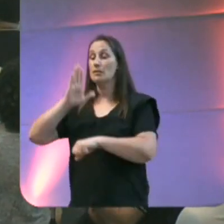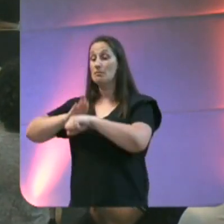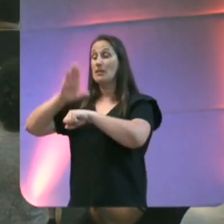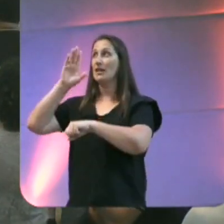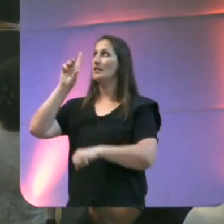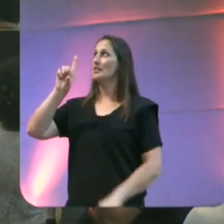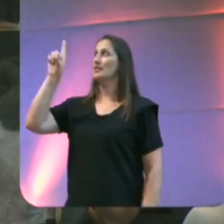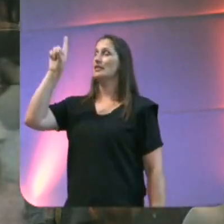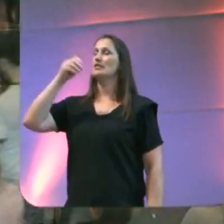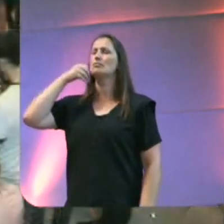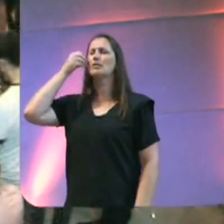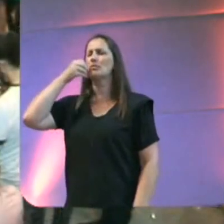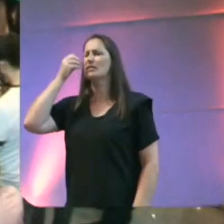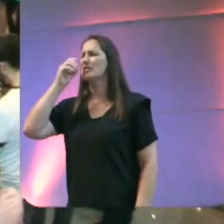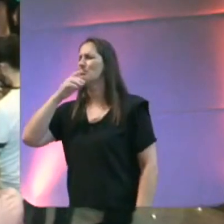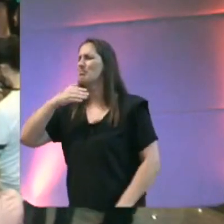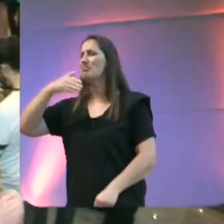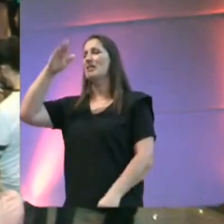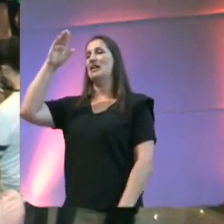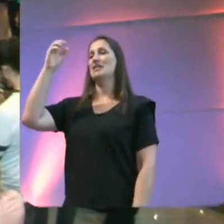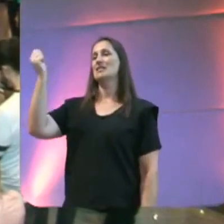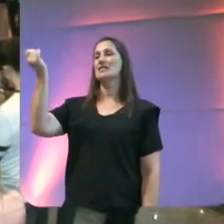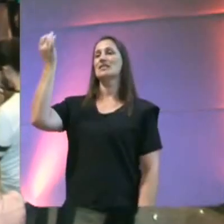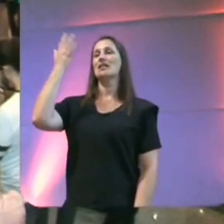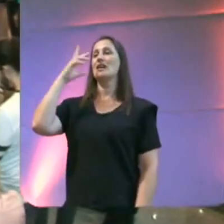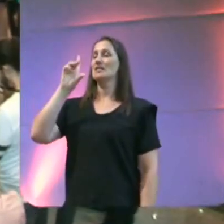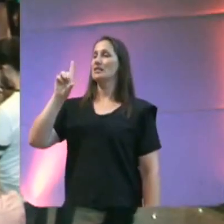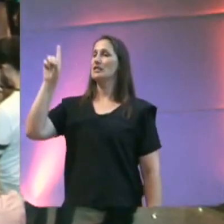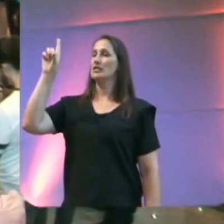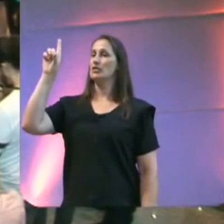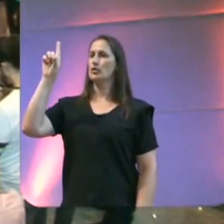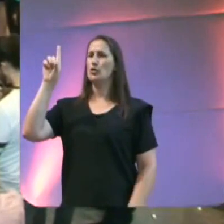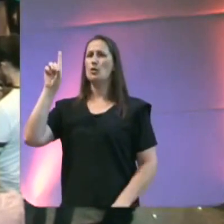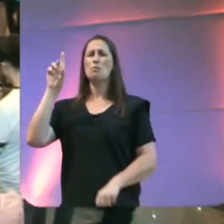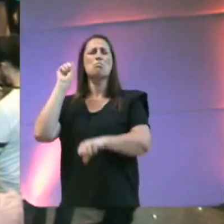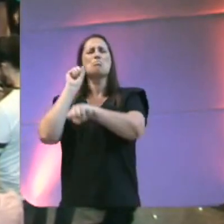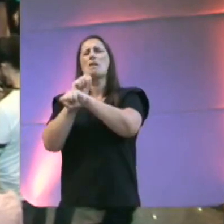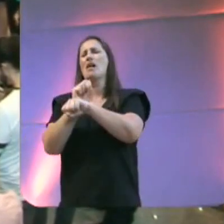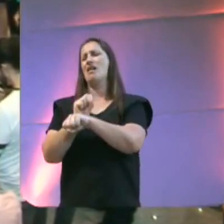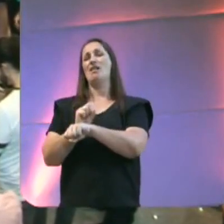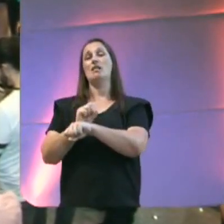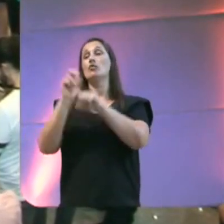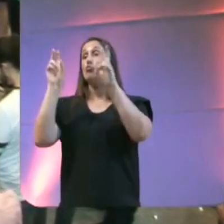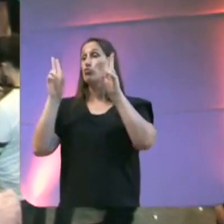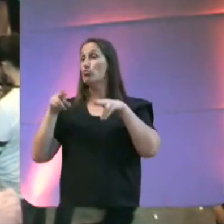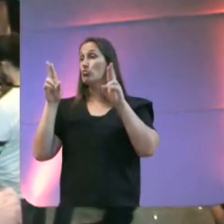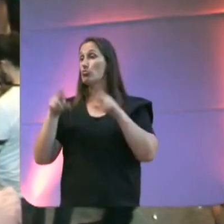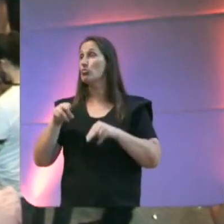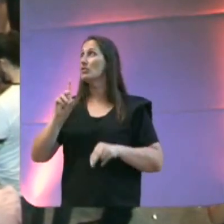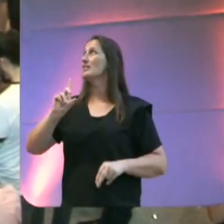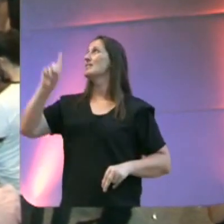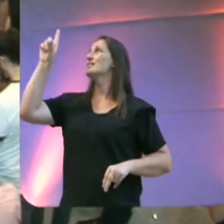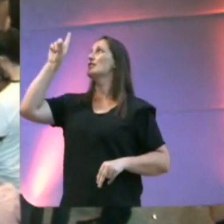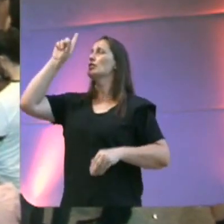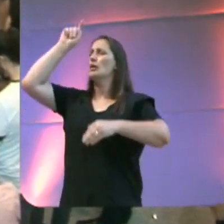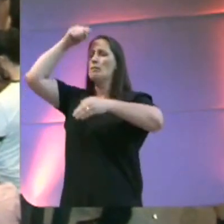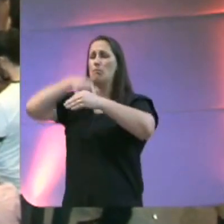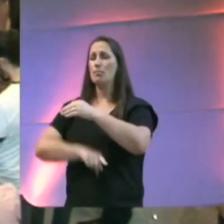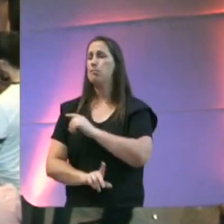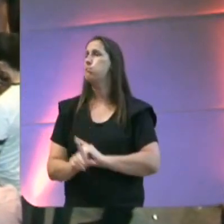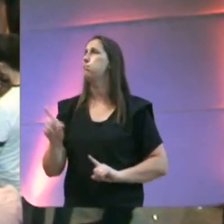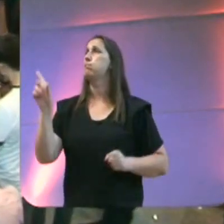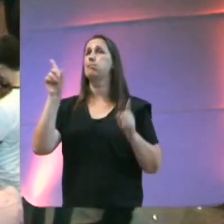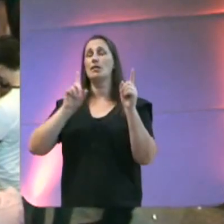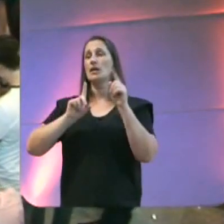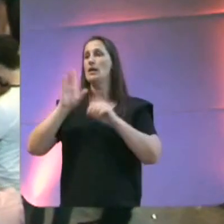de desfrutar mais da graça de Deus. Não se conforme, porque Deus é infinito e Ele tem muito